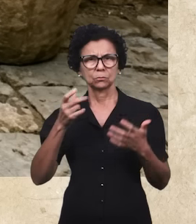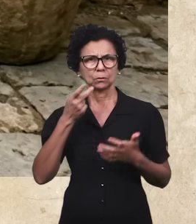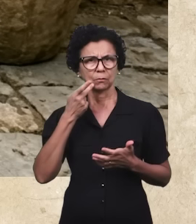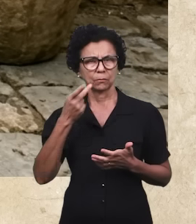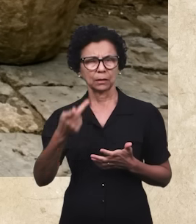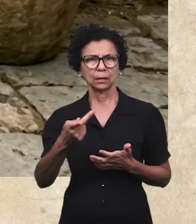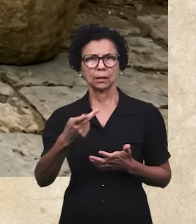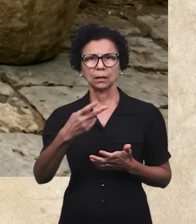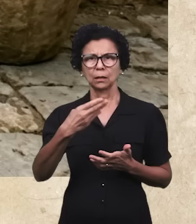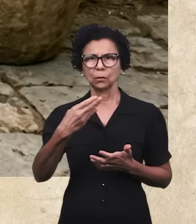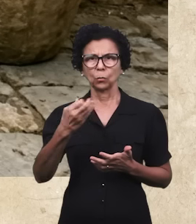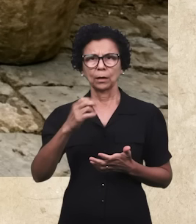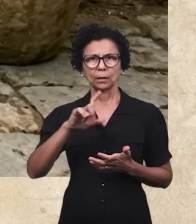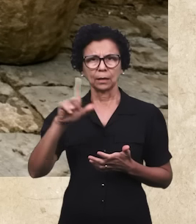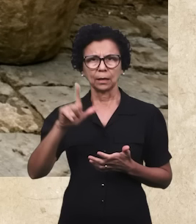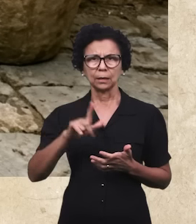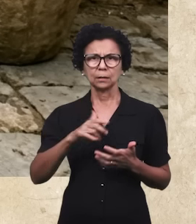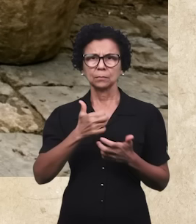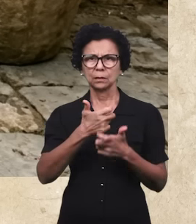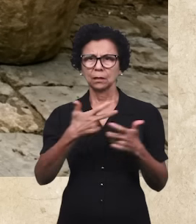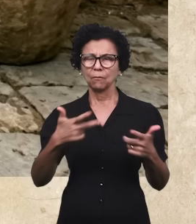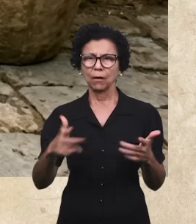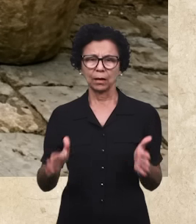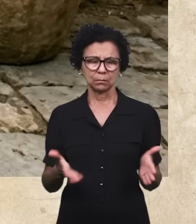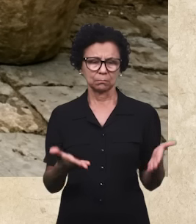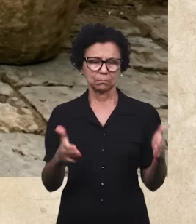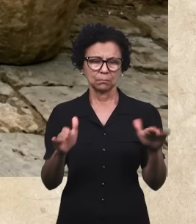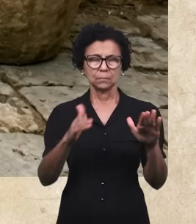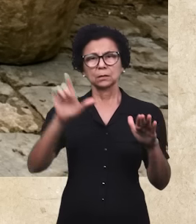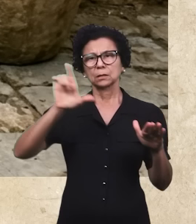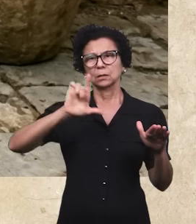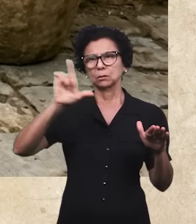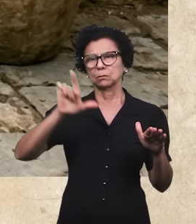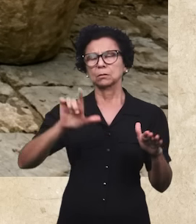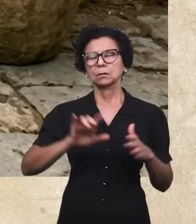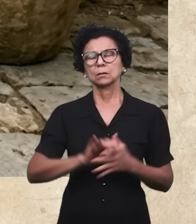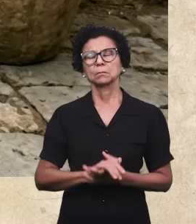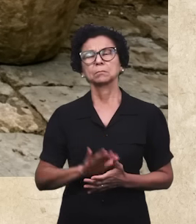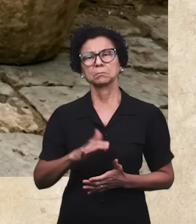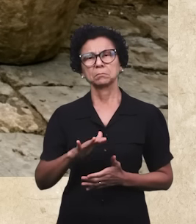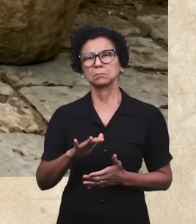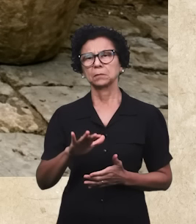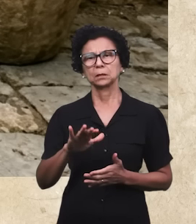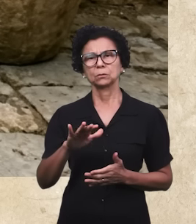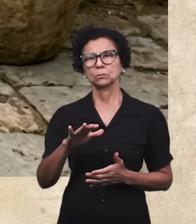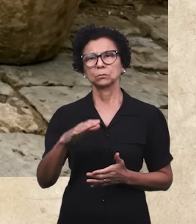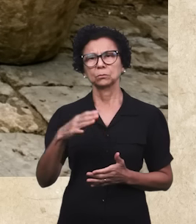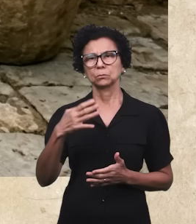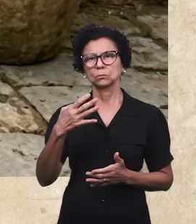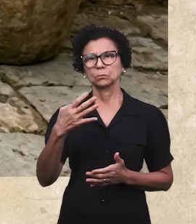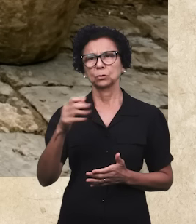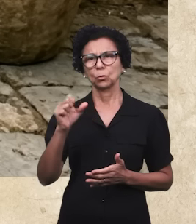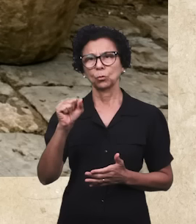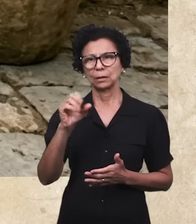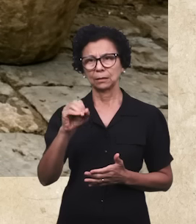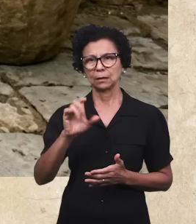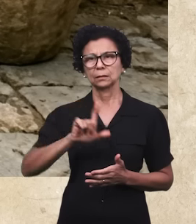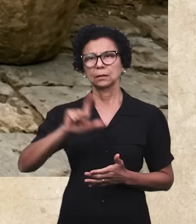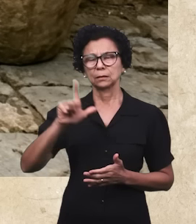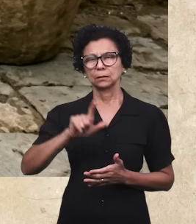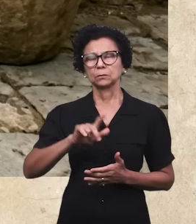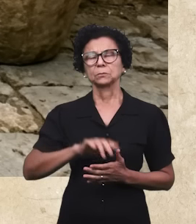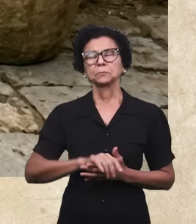de 40, de 80. De 80 era da média. Tem um detalhe aqui, a gente ouve falar muito